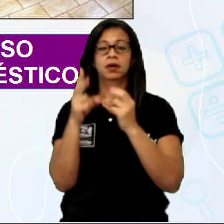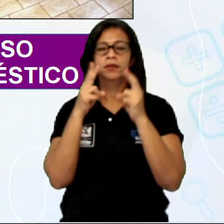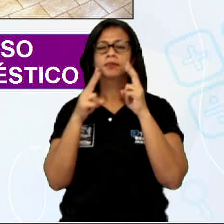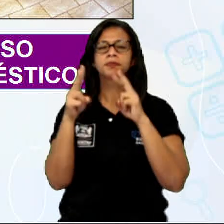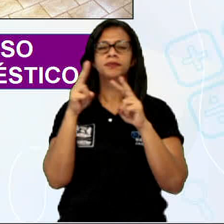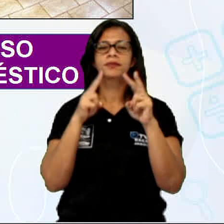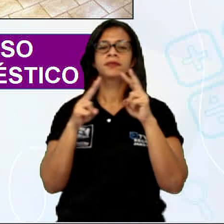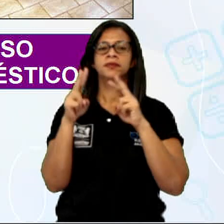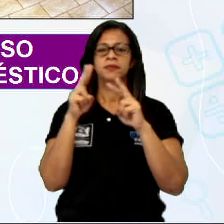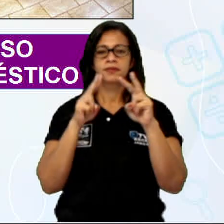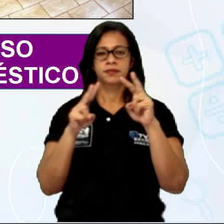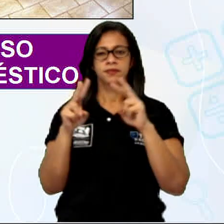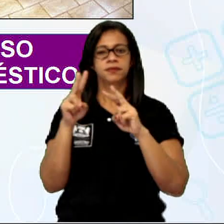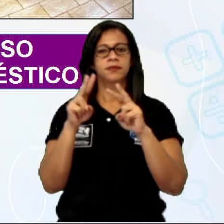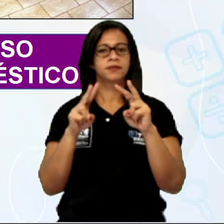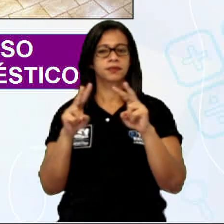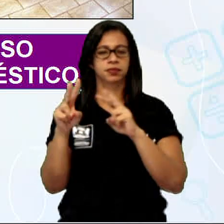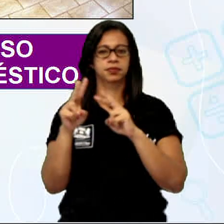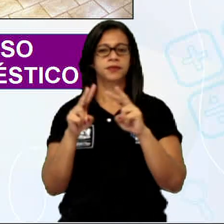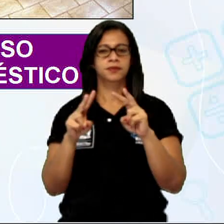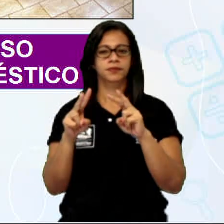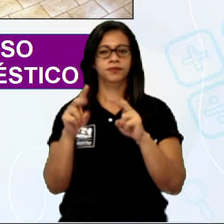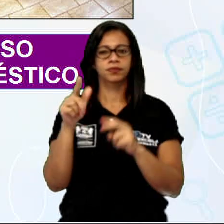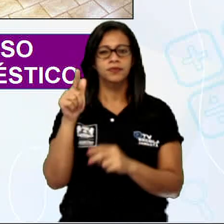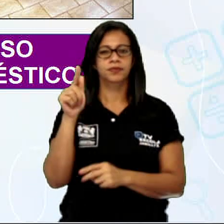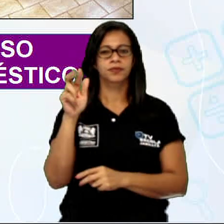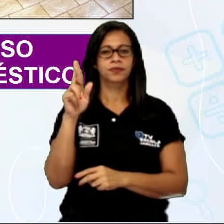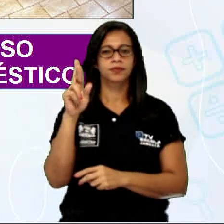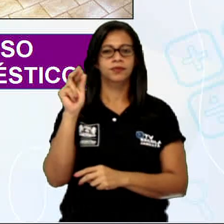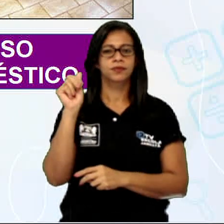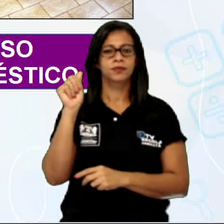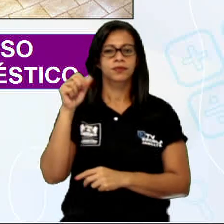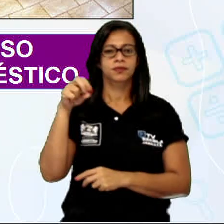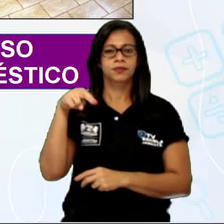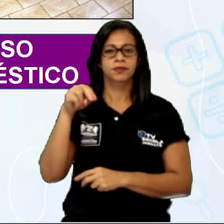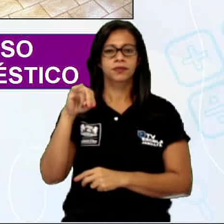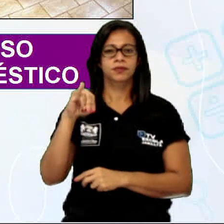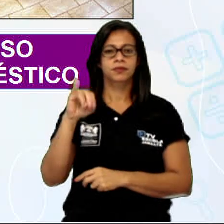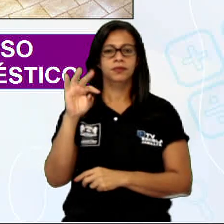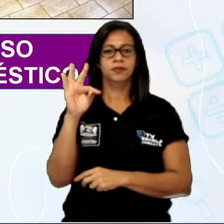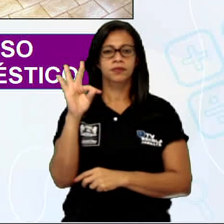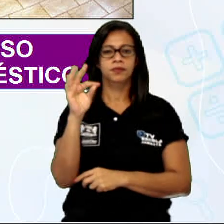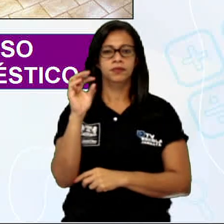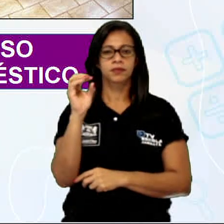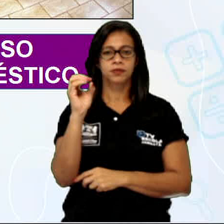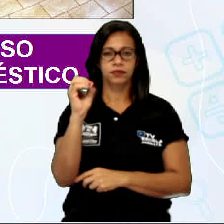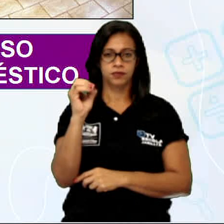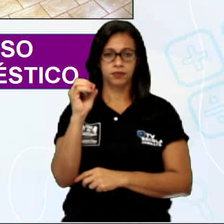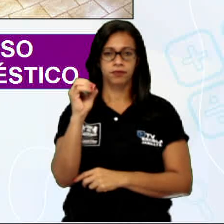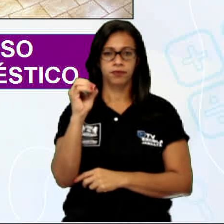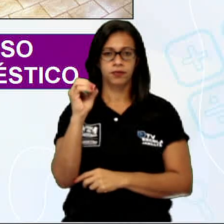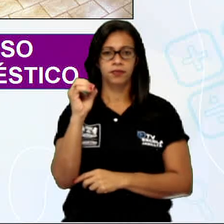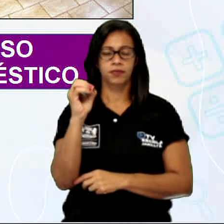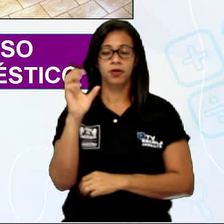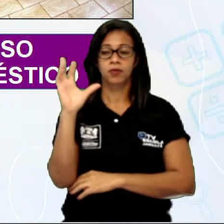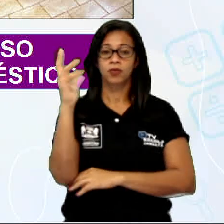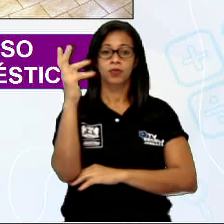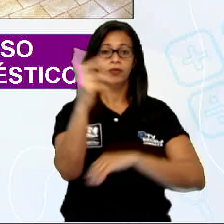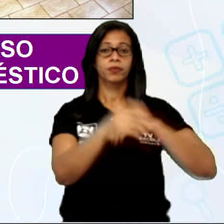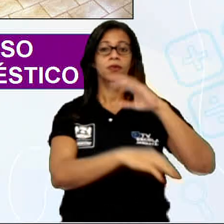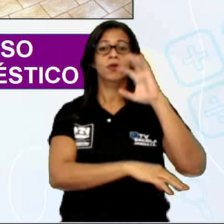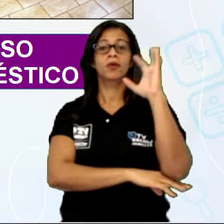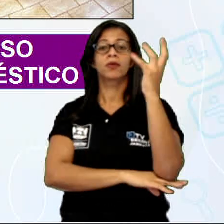foto, né? Como o granito ele é encontrado na superfície, na natureza. E